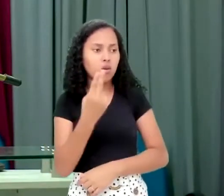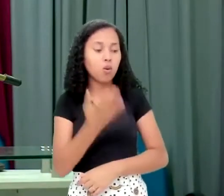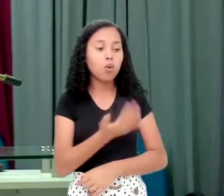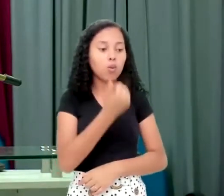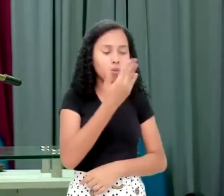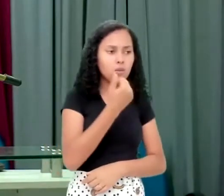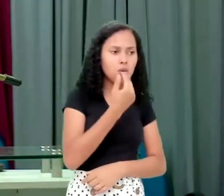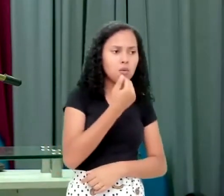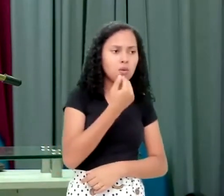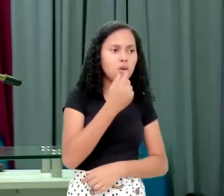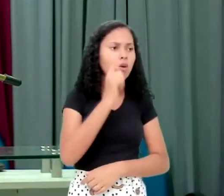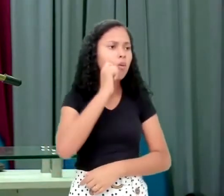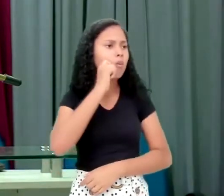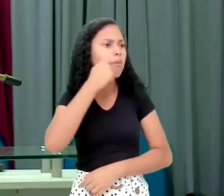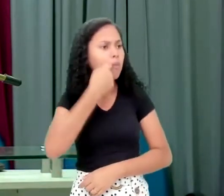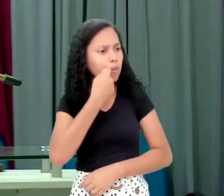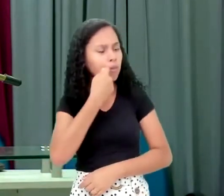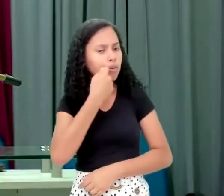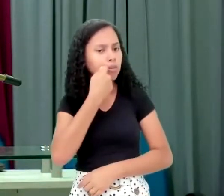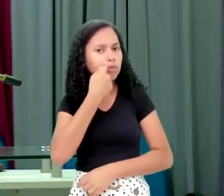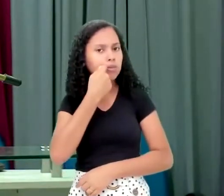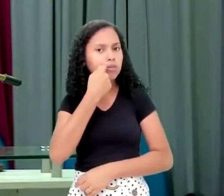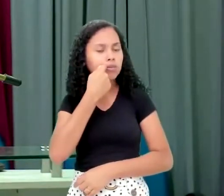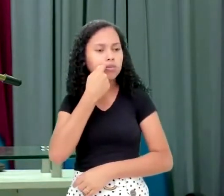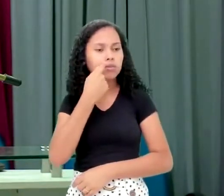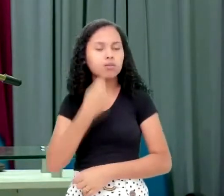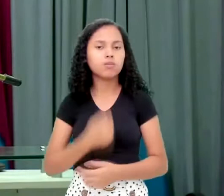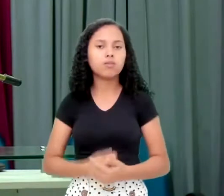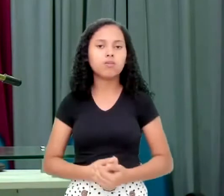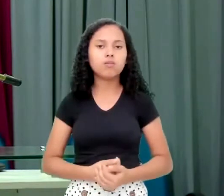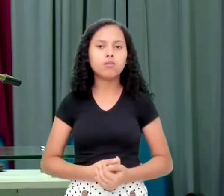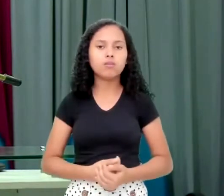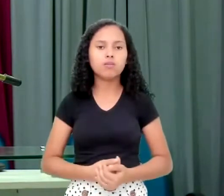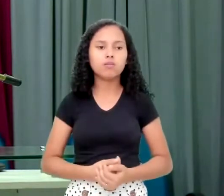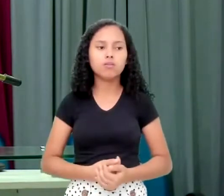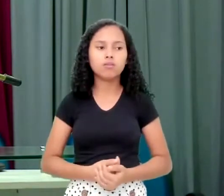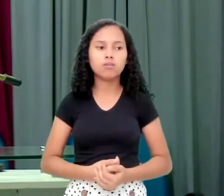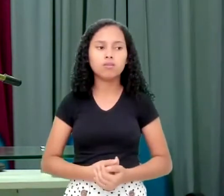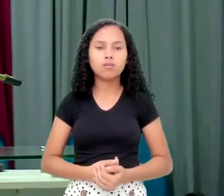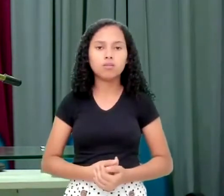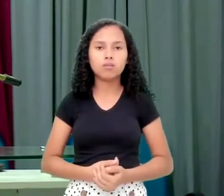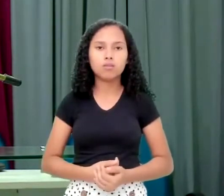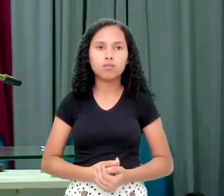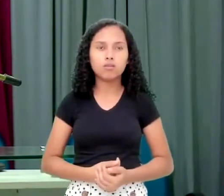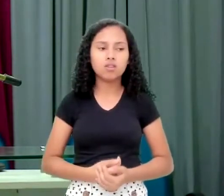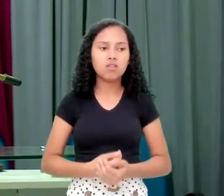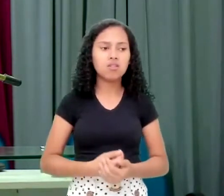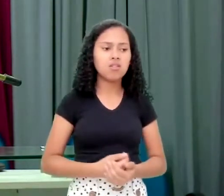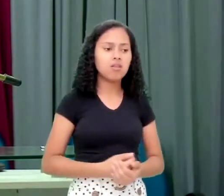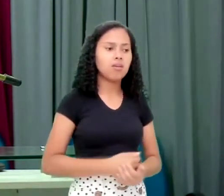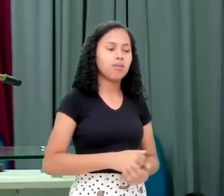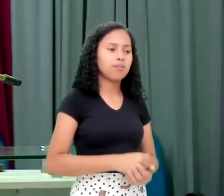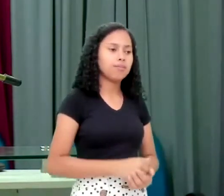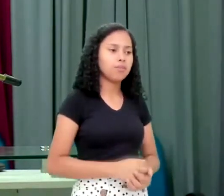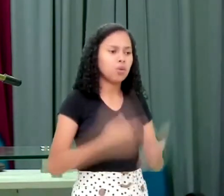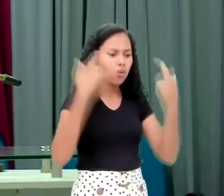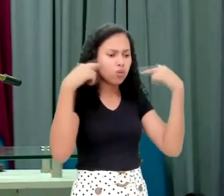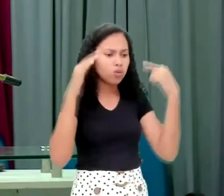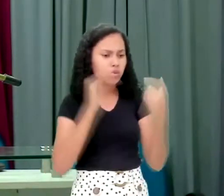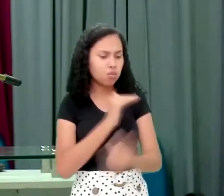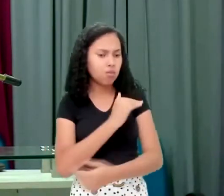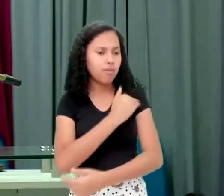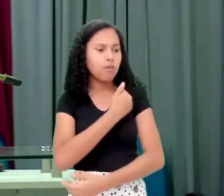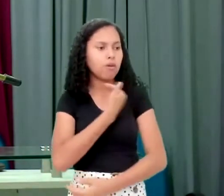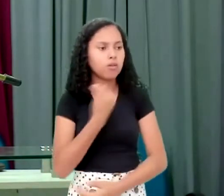e da carne das minhas reses, que eu matei para dar para os meus trabalhadores? Ele destrata